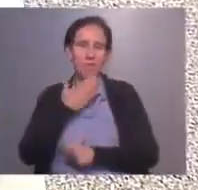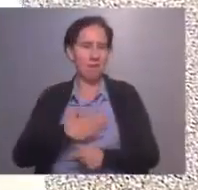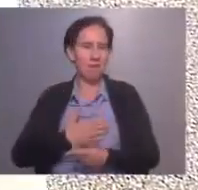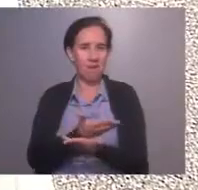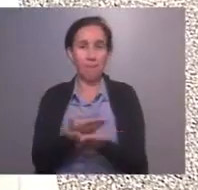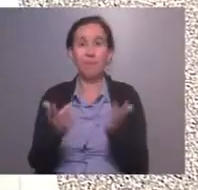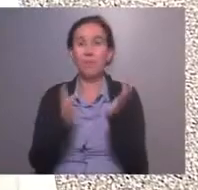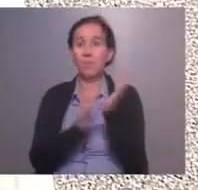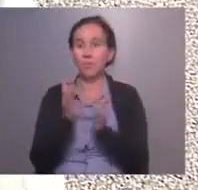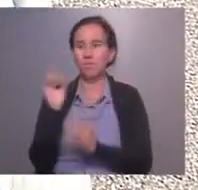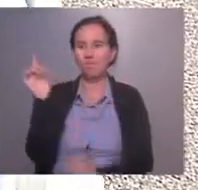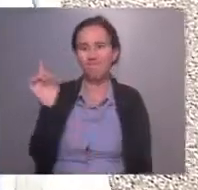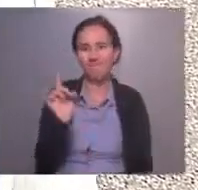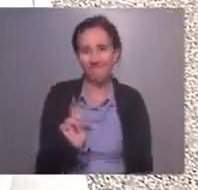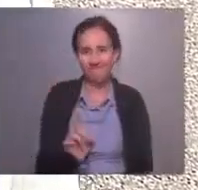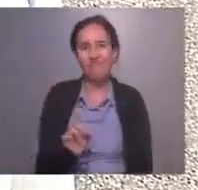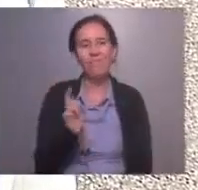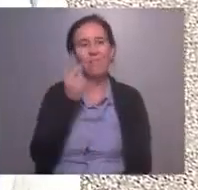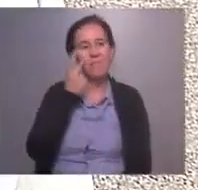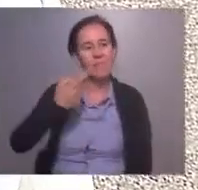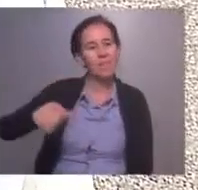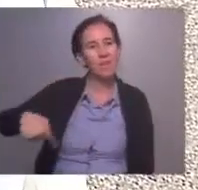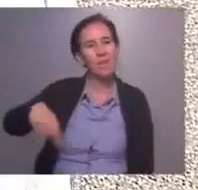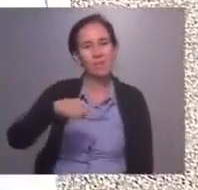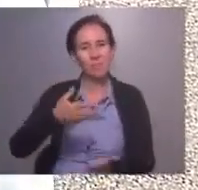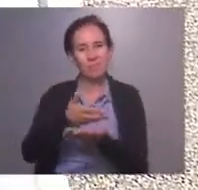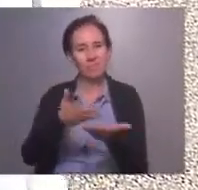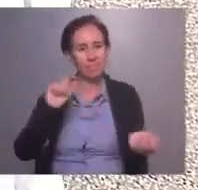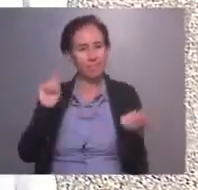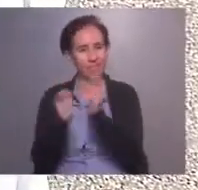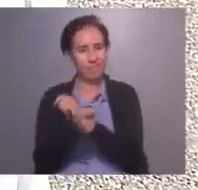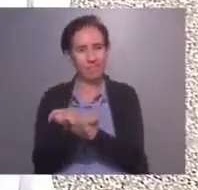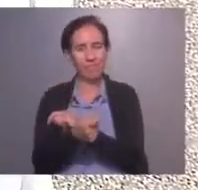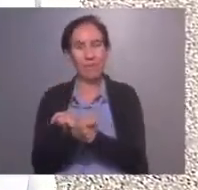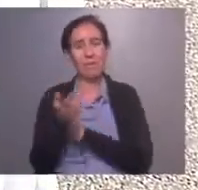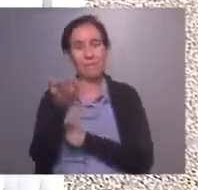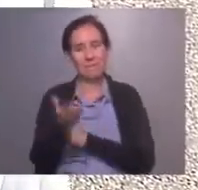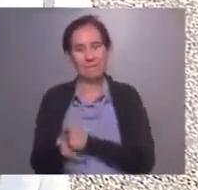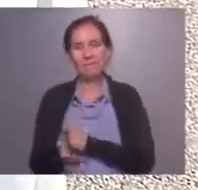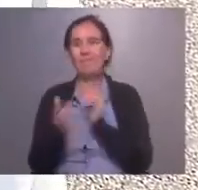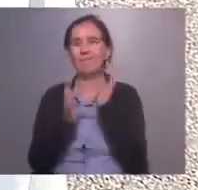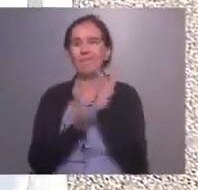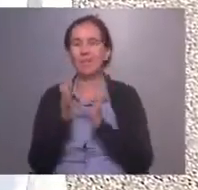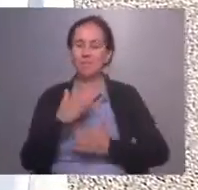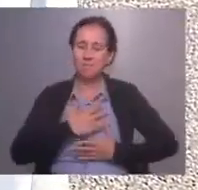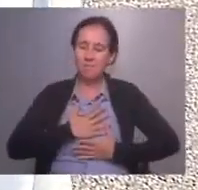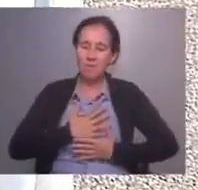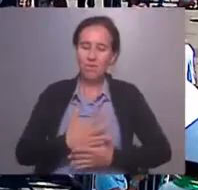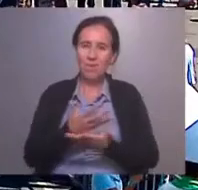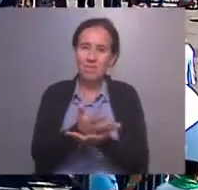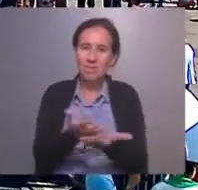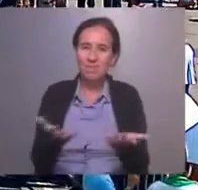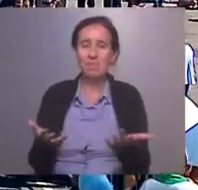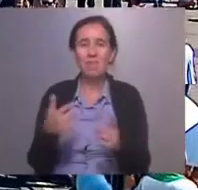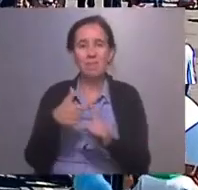Jesus vem e deve transformar a nossa vida. Nela é Cristo que se oferece, que se dá